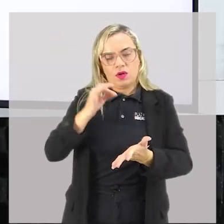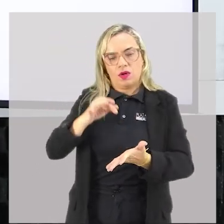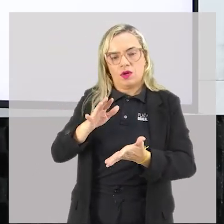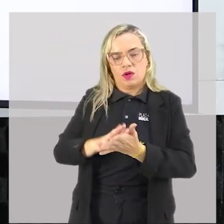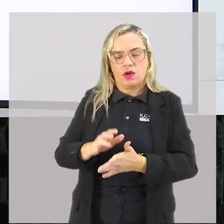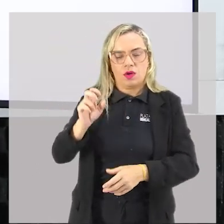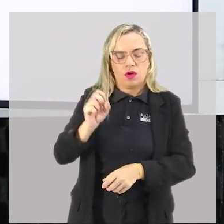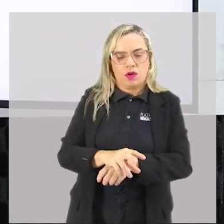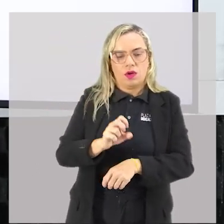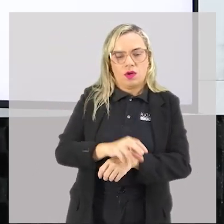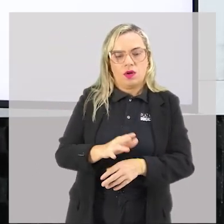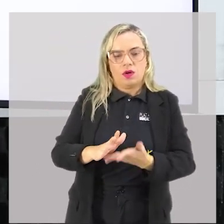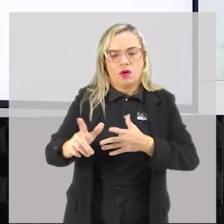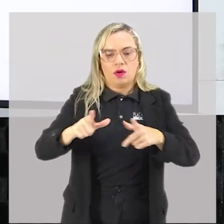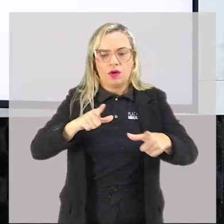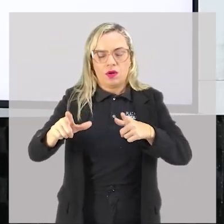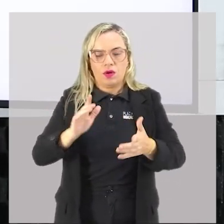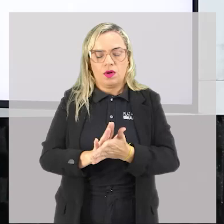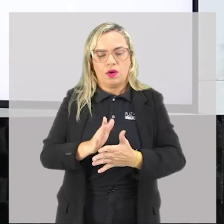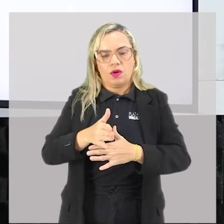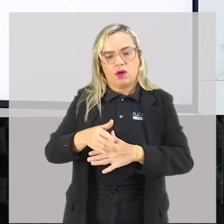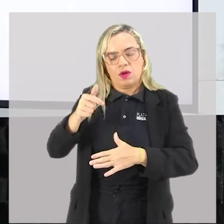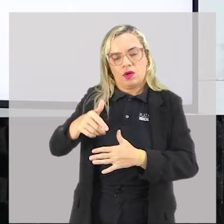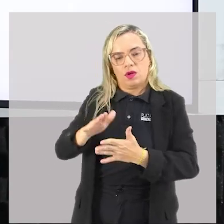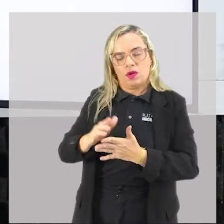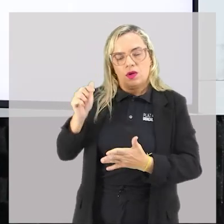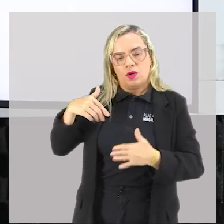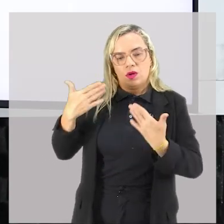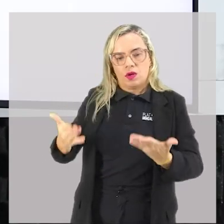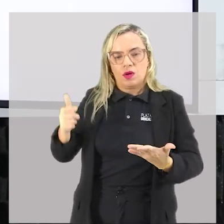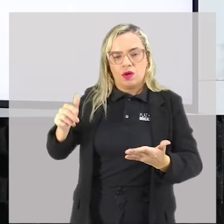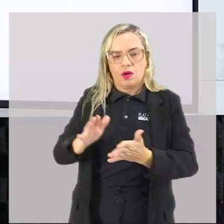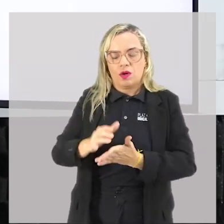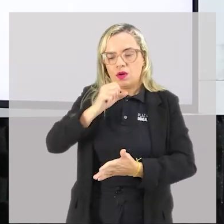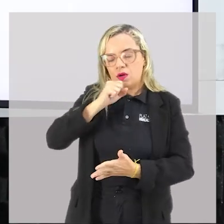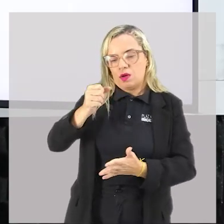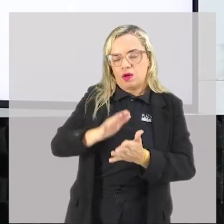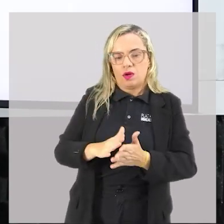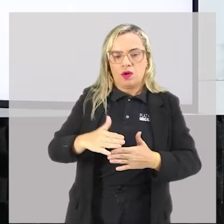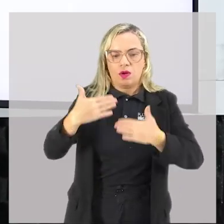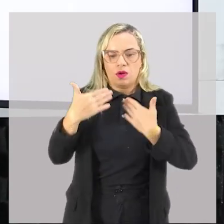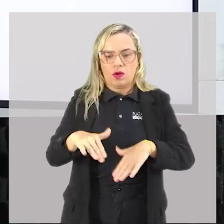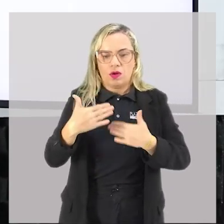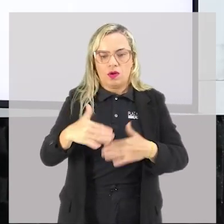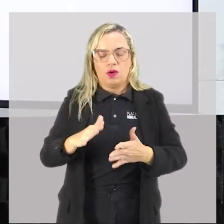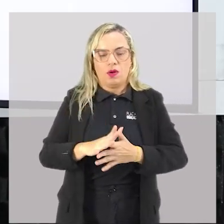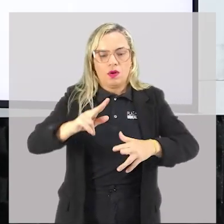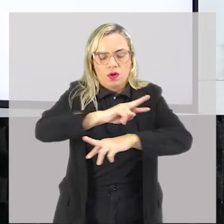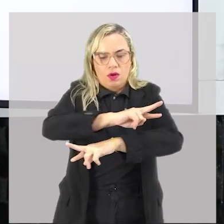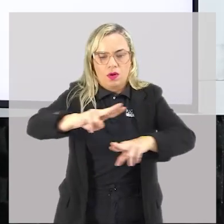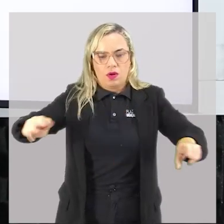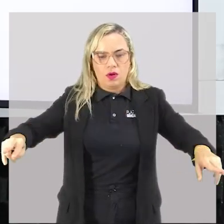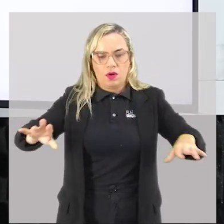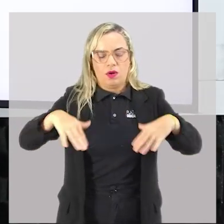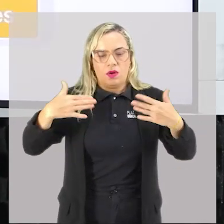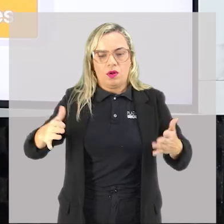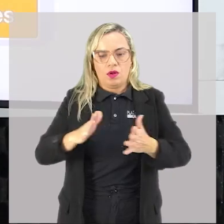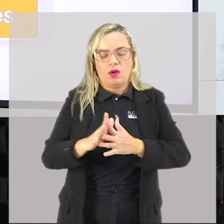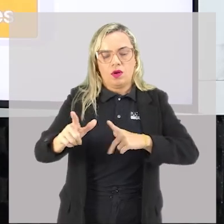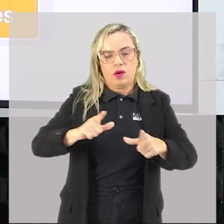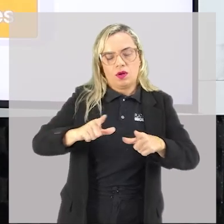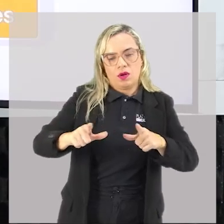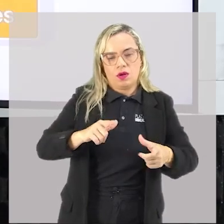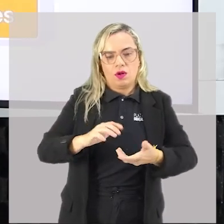determinada vaga e aí ele passa por um processo de entrevista. Às vezes você tem provas, então varia de